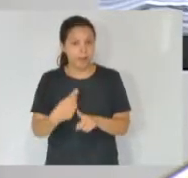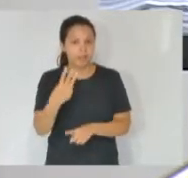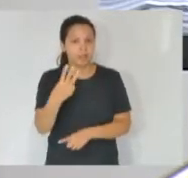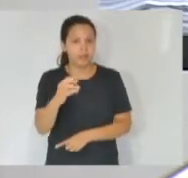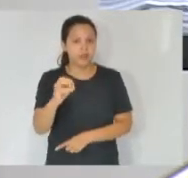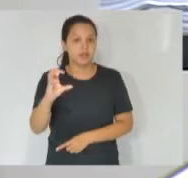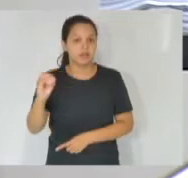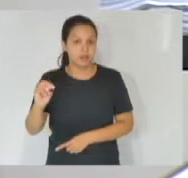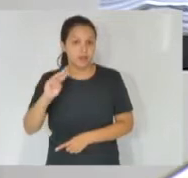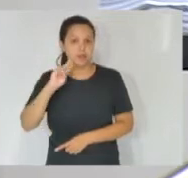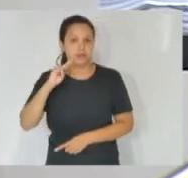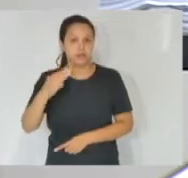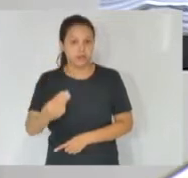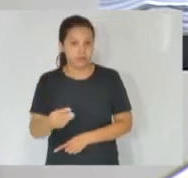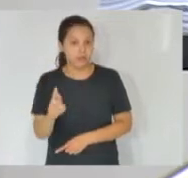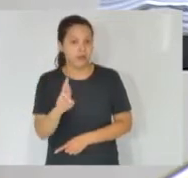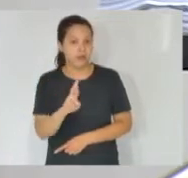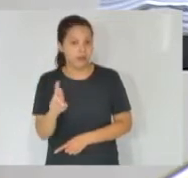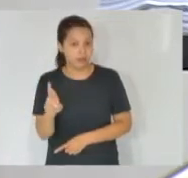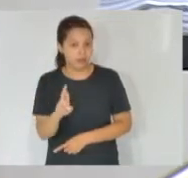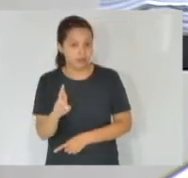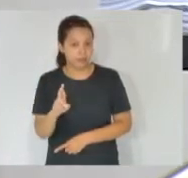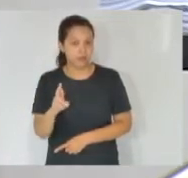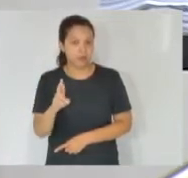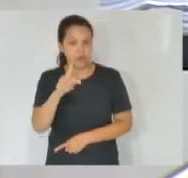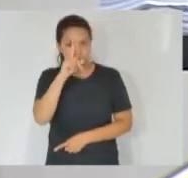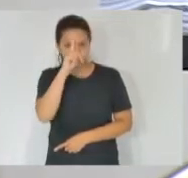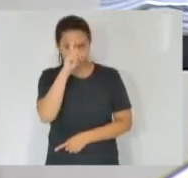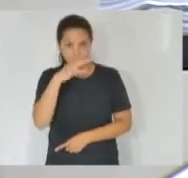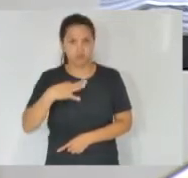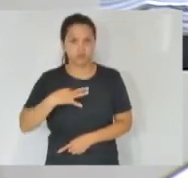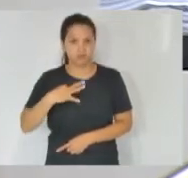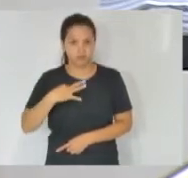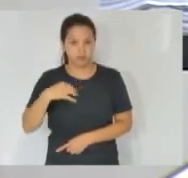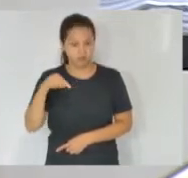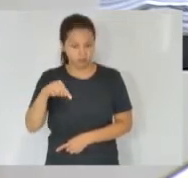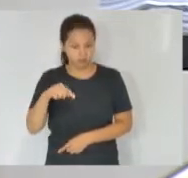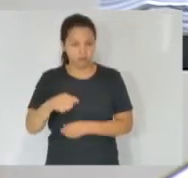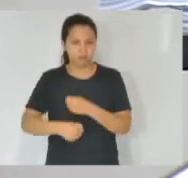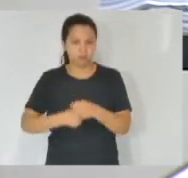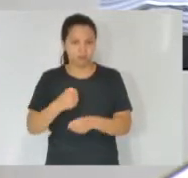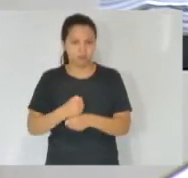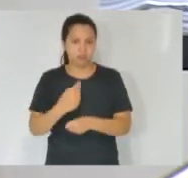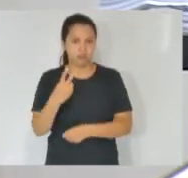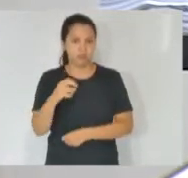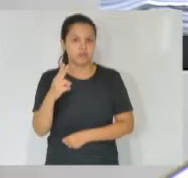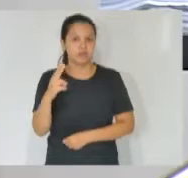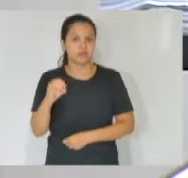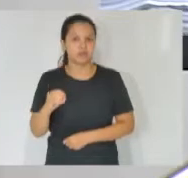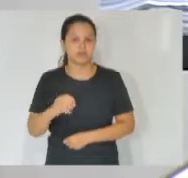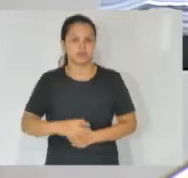reais para os hospitais filantrópicos esse ano, em 2020.